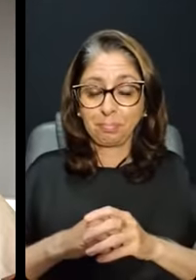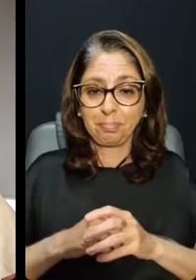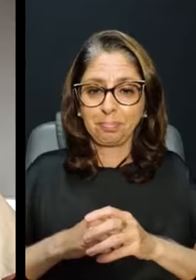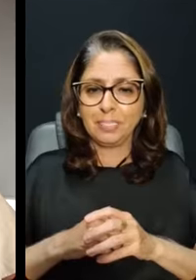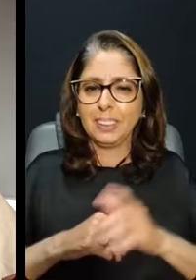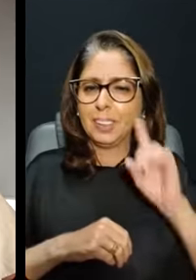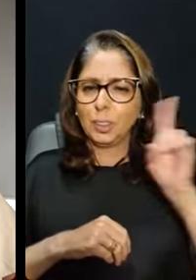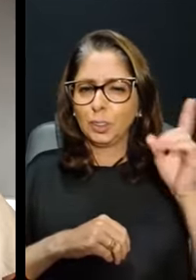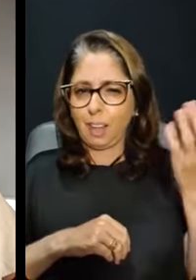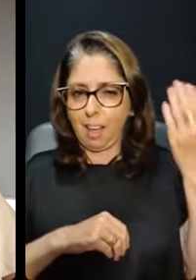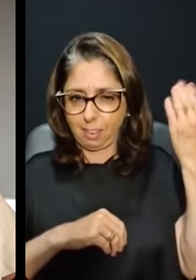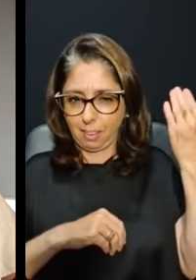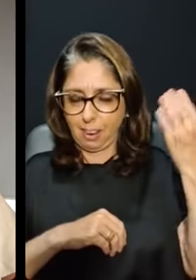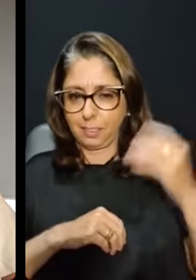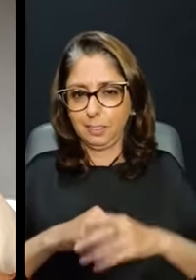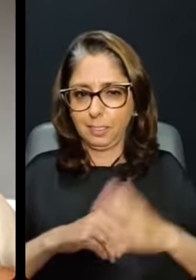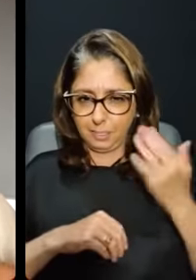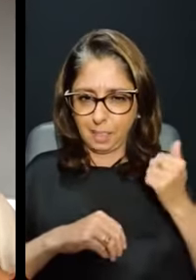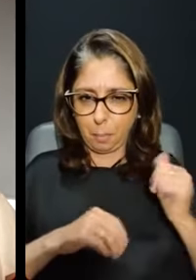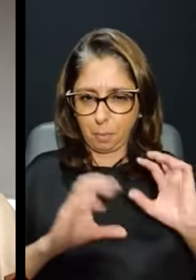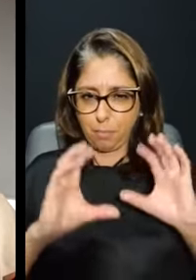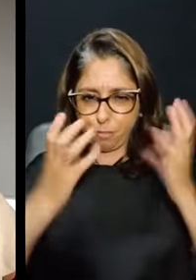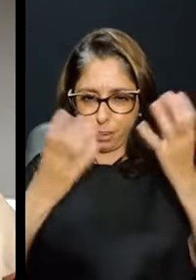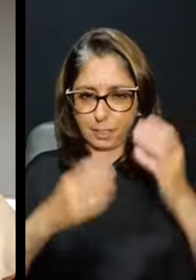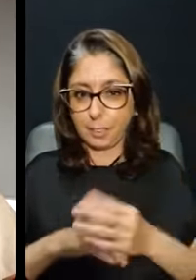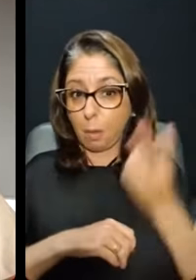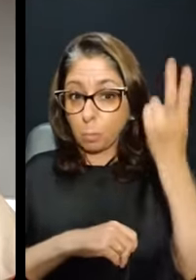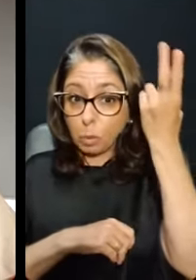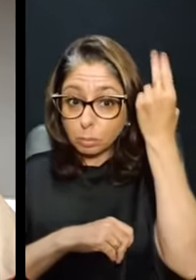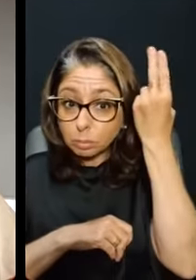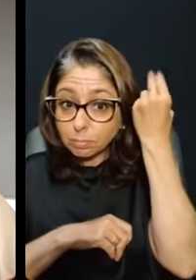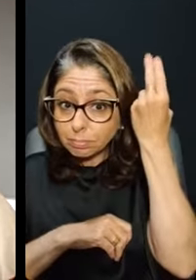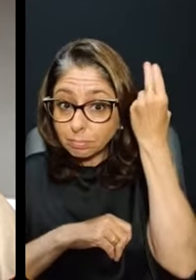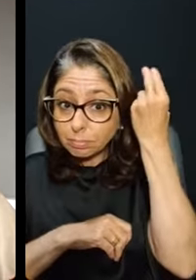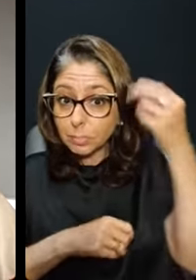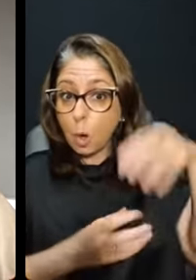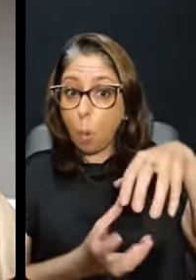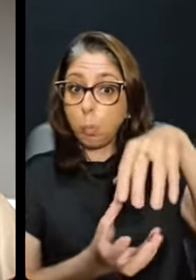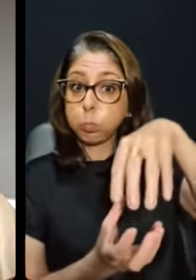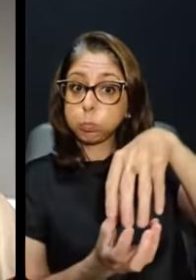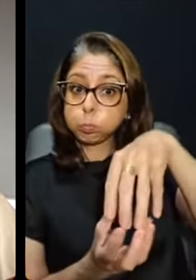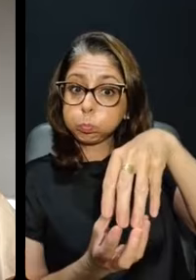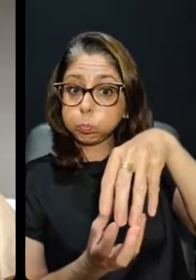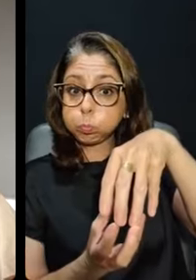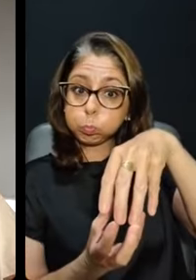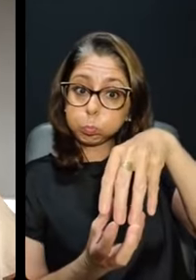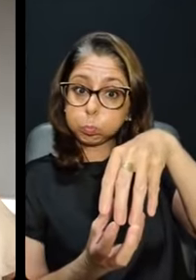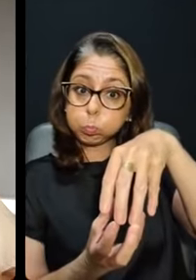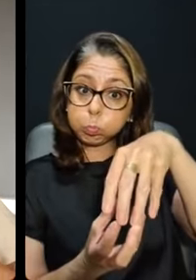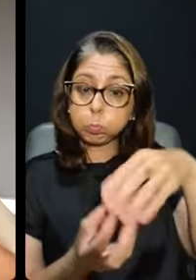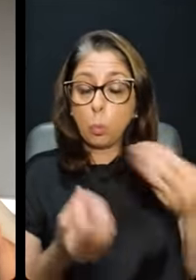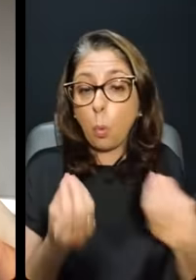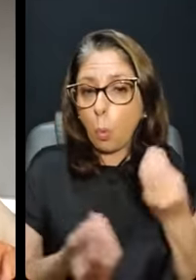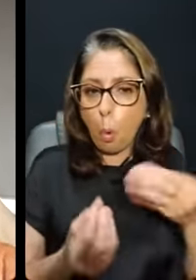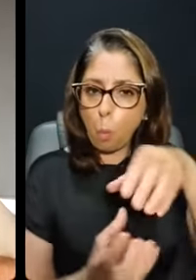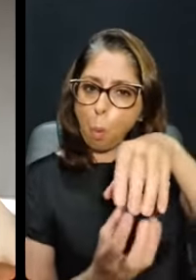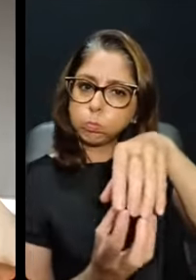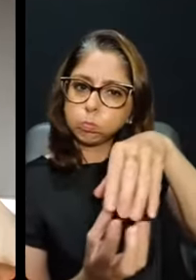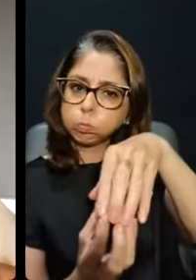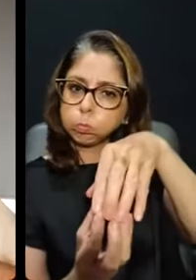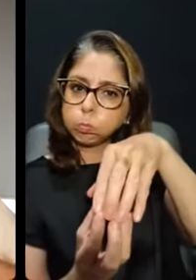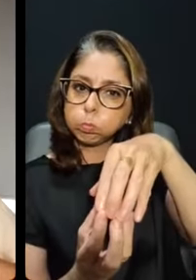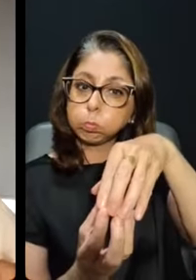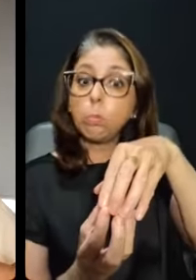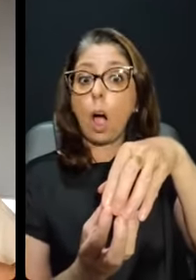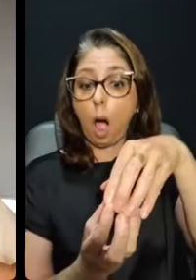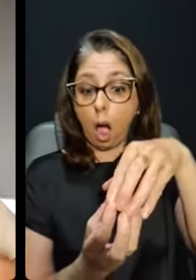aí eu estava aqui olhando os ovos e as embalagens e pensando, nossa, isso daqui, olha, tem um contorno de um